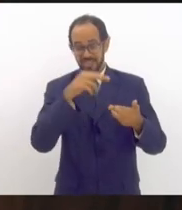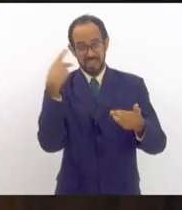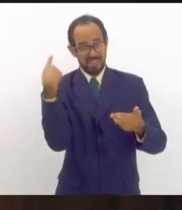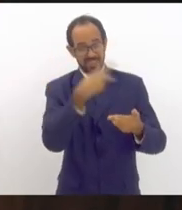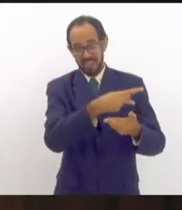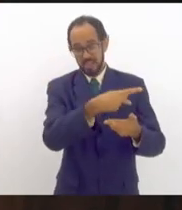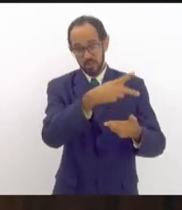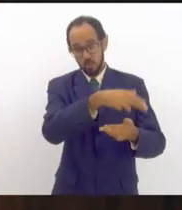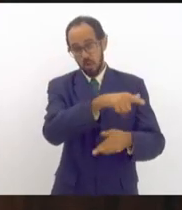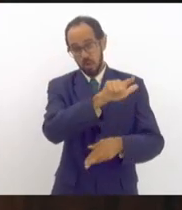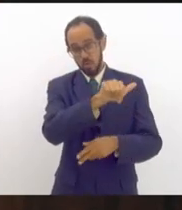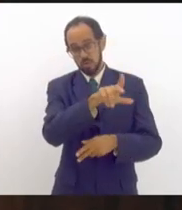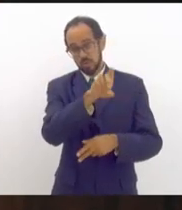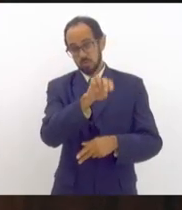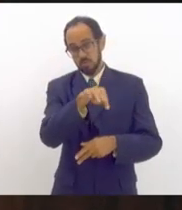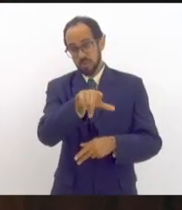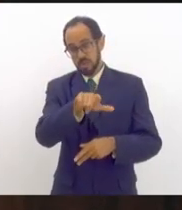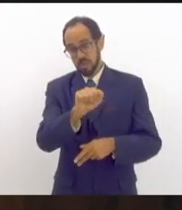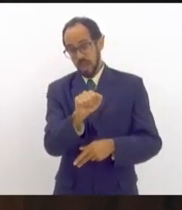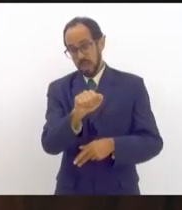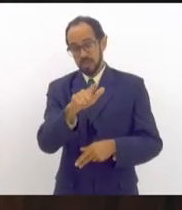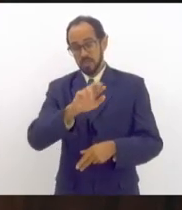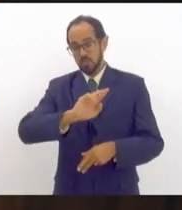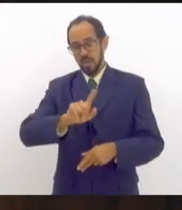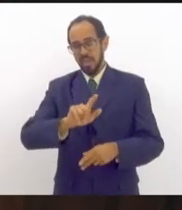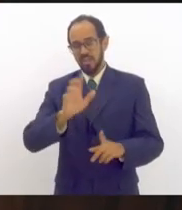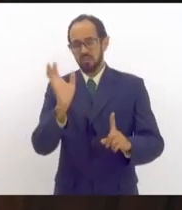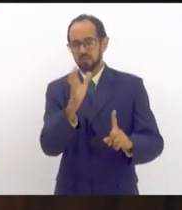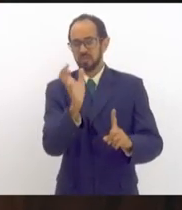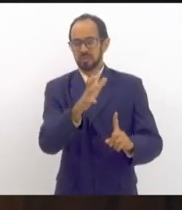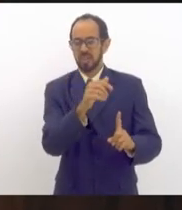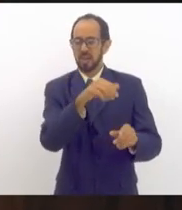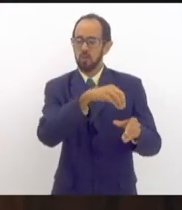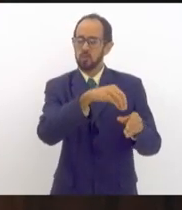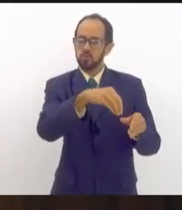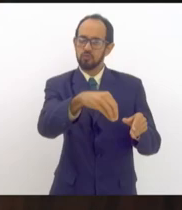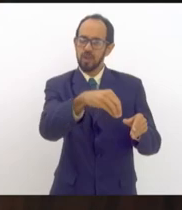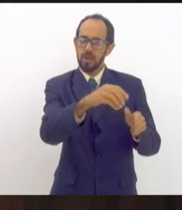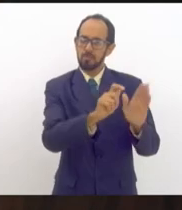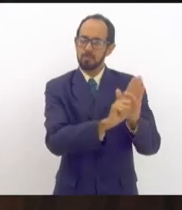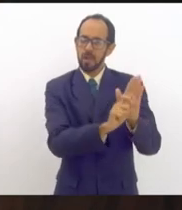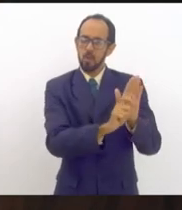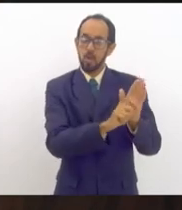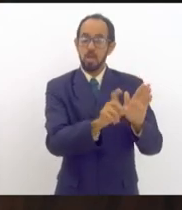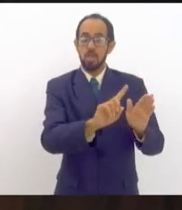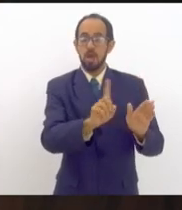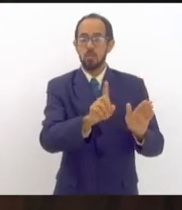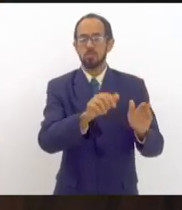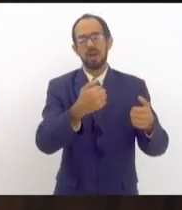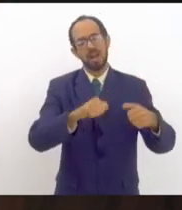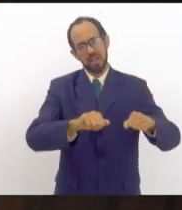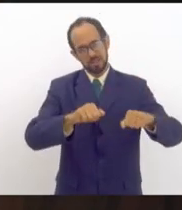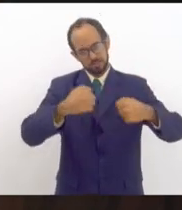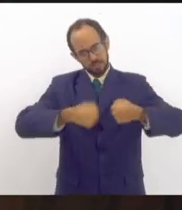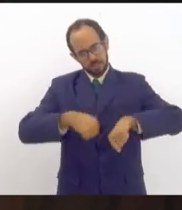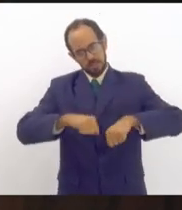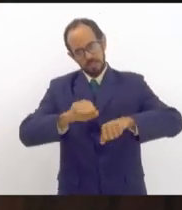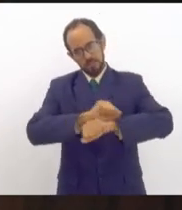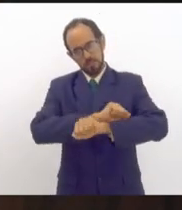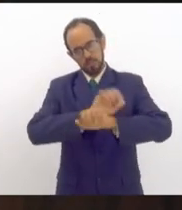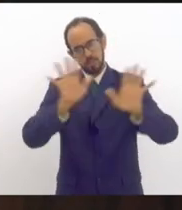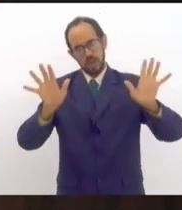Não Está incentivando ele a cultivar maconha no seu quintal eu acho que as letras deveriam ser mais claras na minha concepção